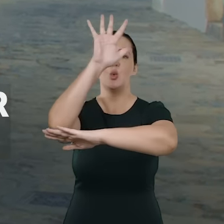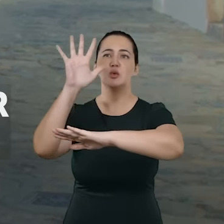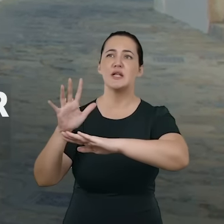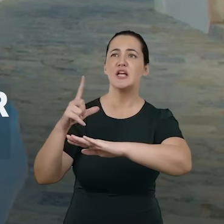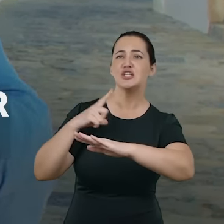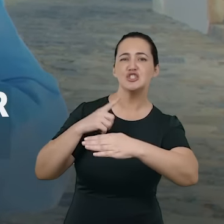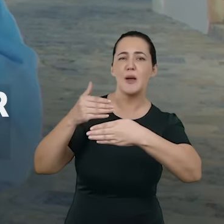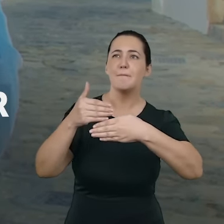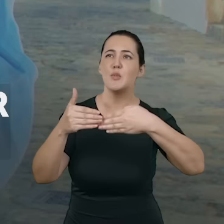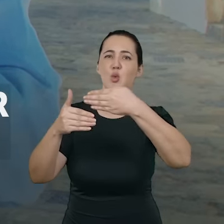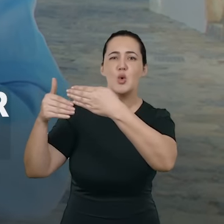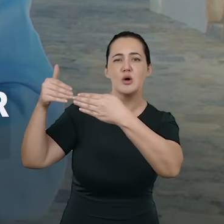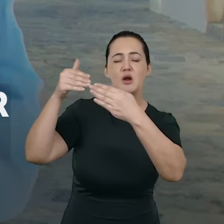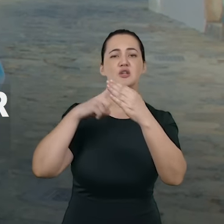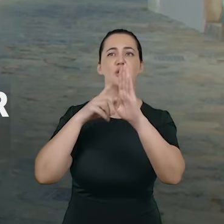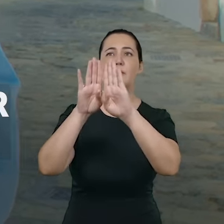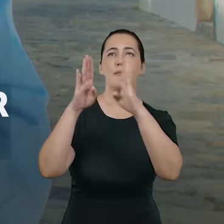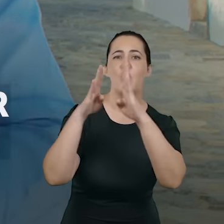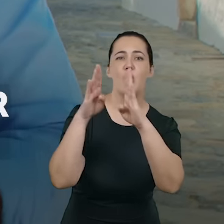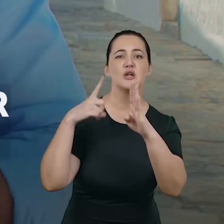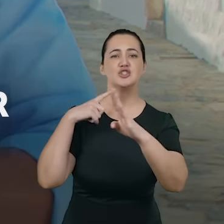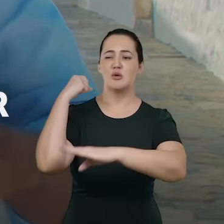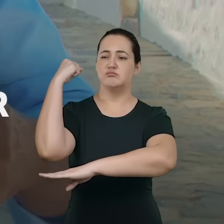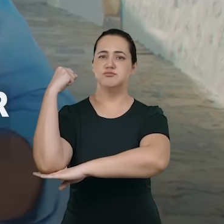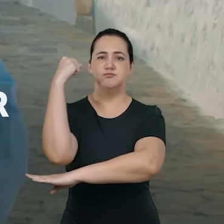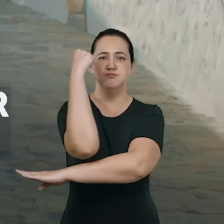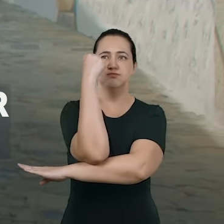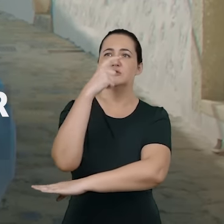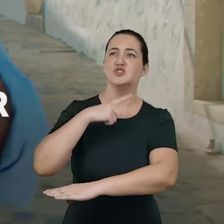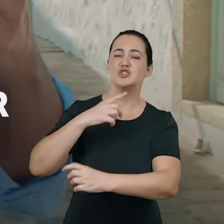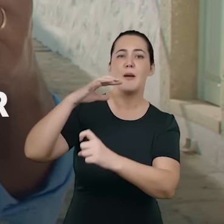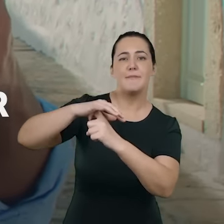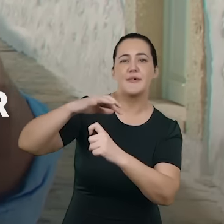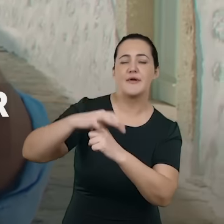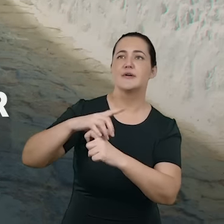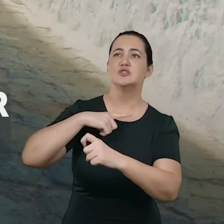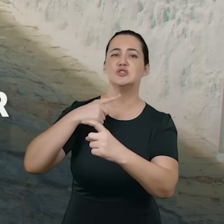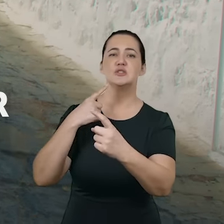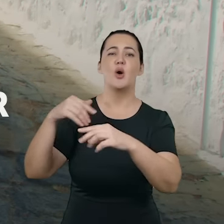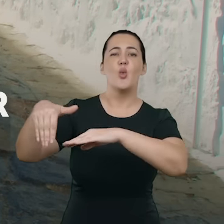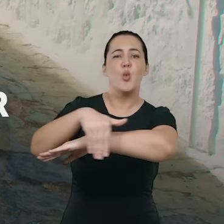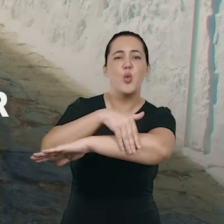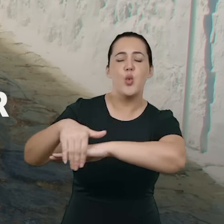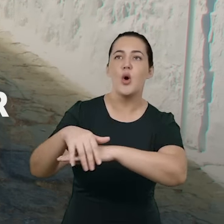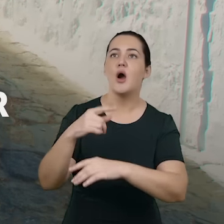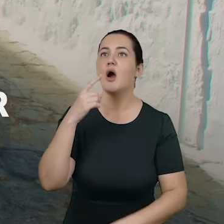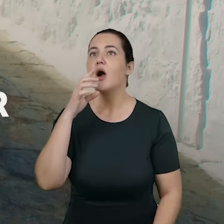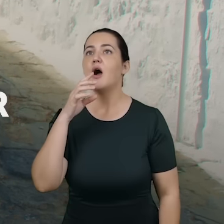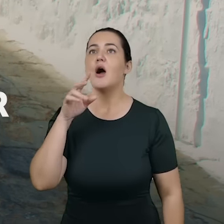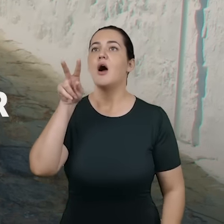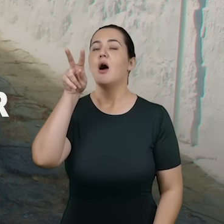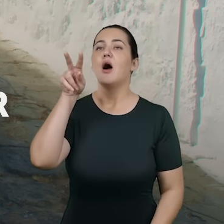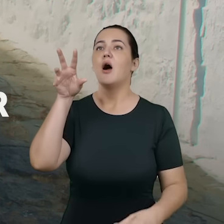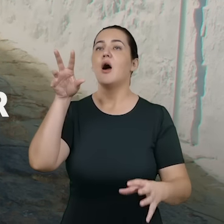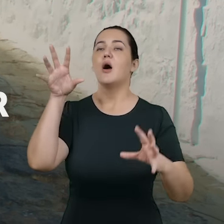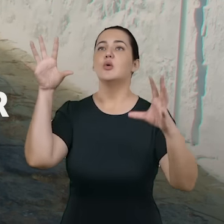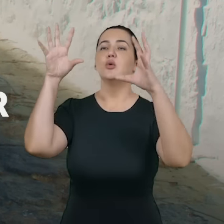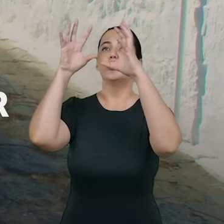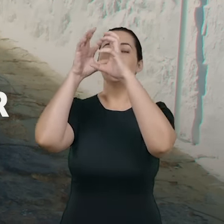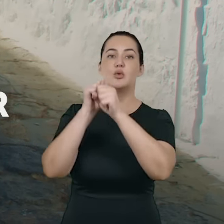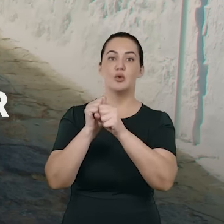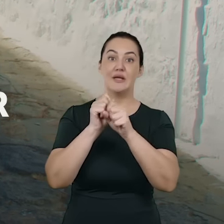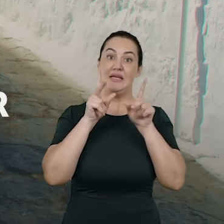com muralhas, portas, fundamentos, praças, ruas, à semelhança das casas e das